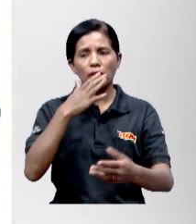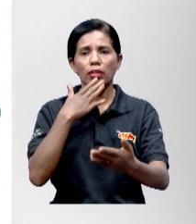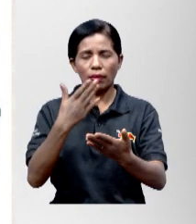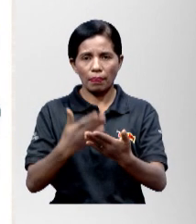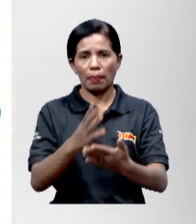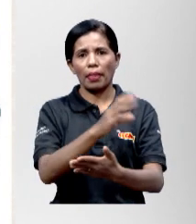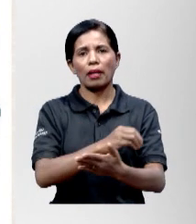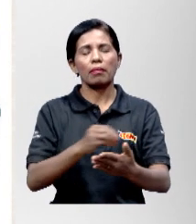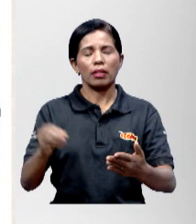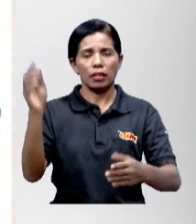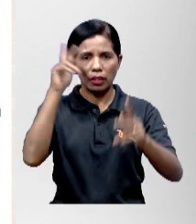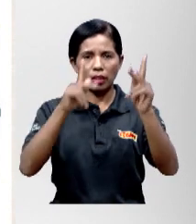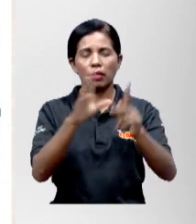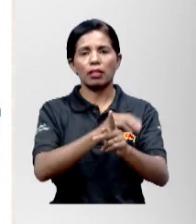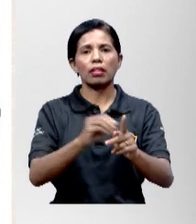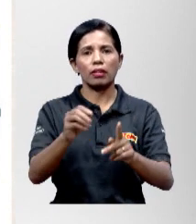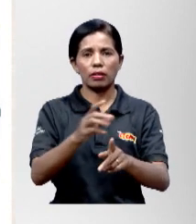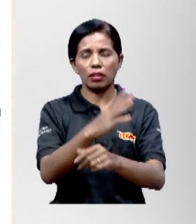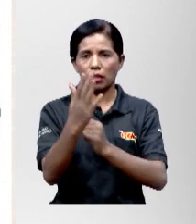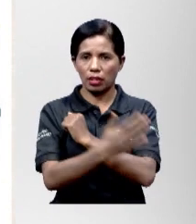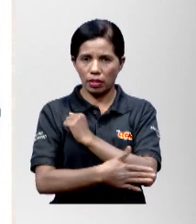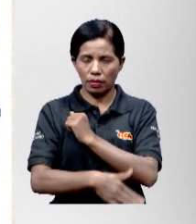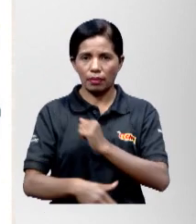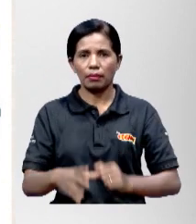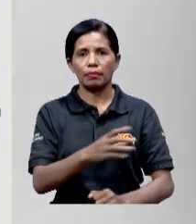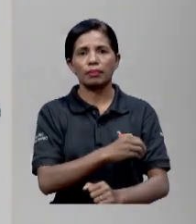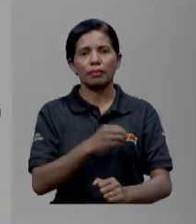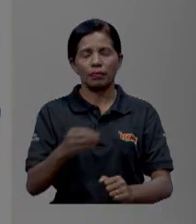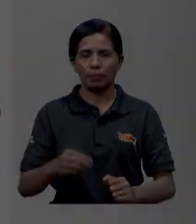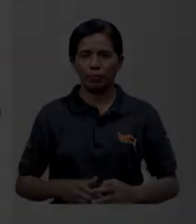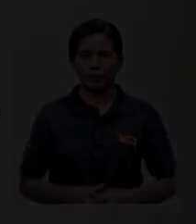construtiva para crise e a nação. Aderito Ximenes, Agostinho da Costa, Diemen.